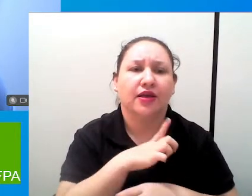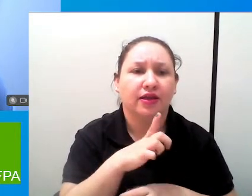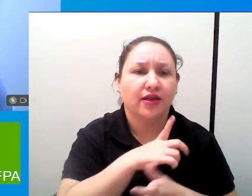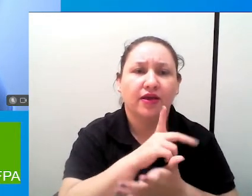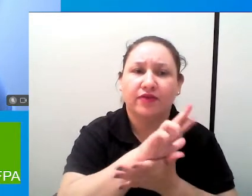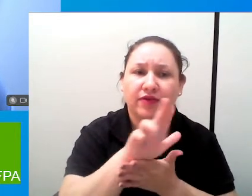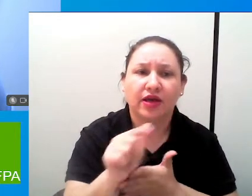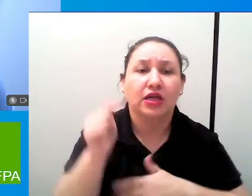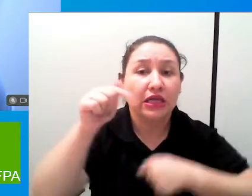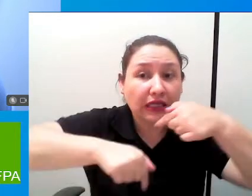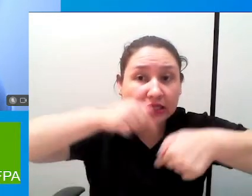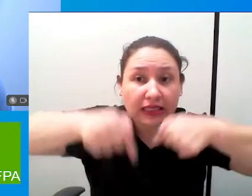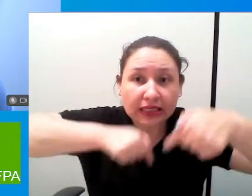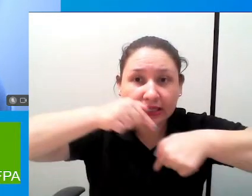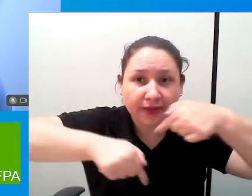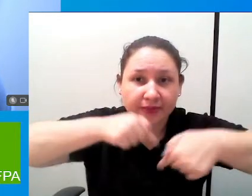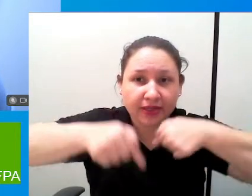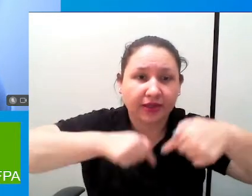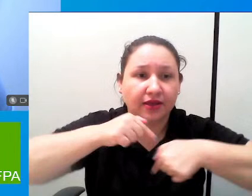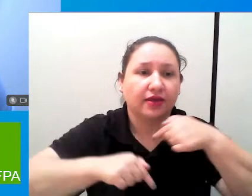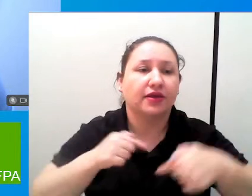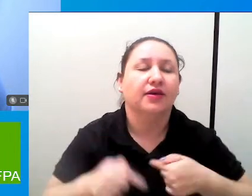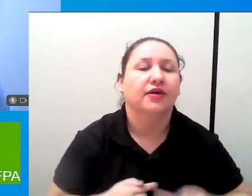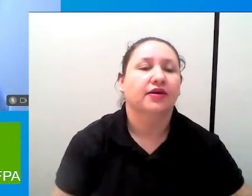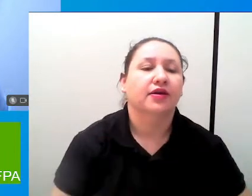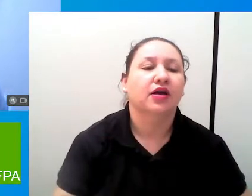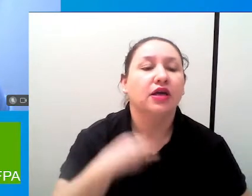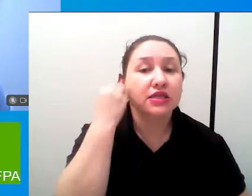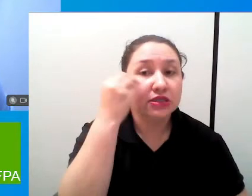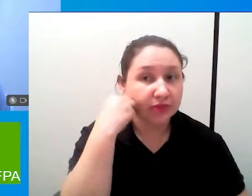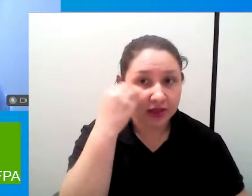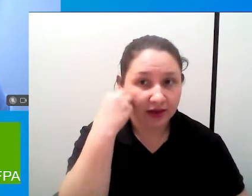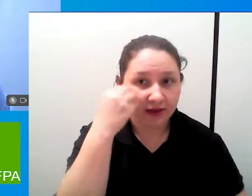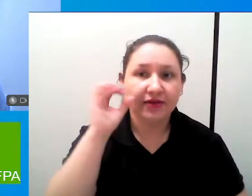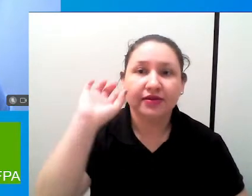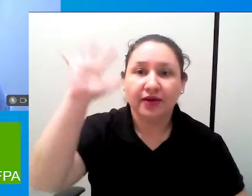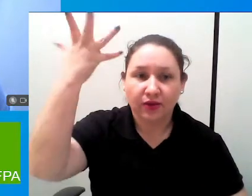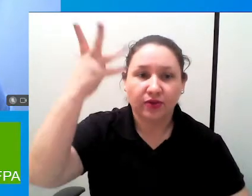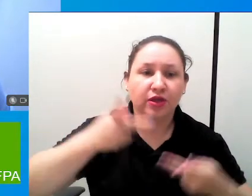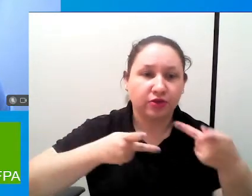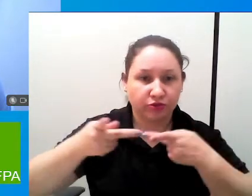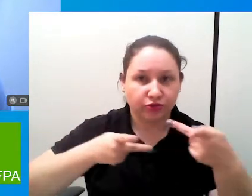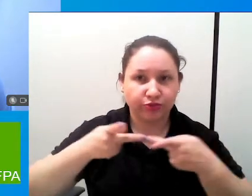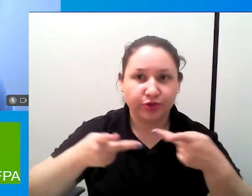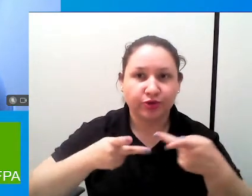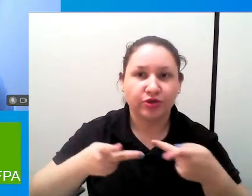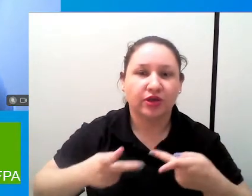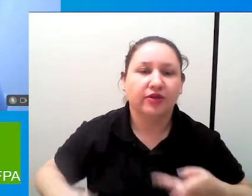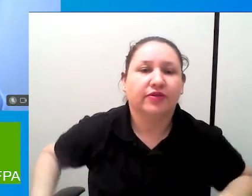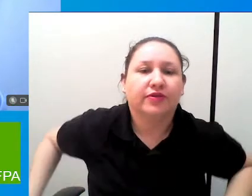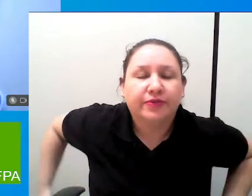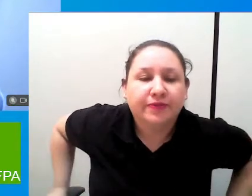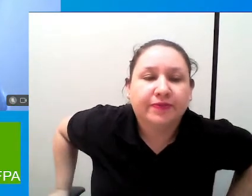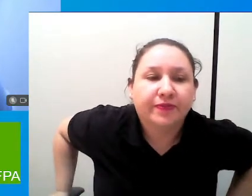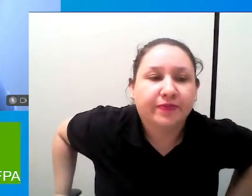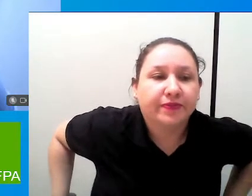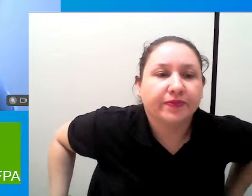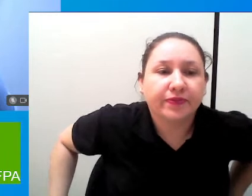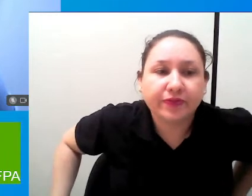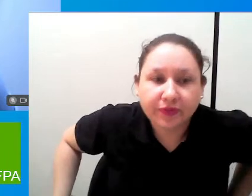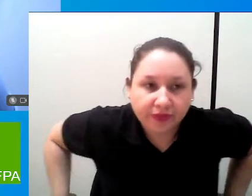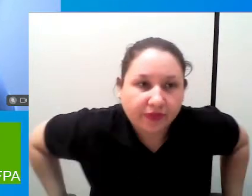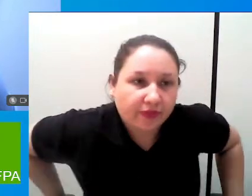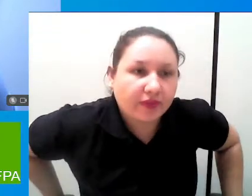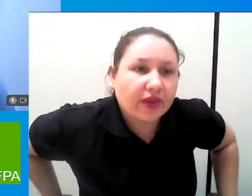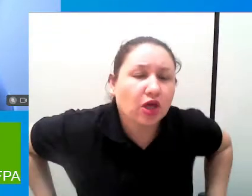Então, não vou me ater a essas experiências, porque isso será apresentado posteriormente para vocês. Então, já sigo para o